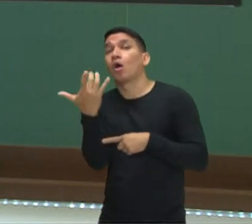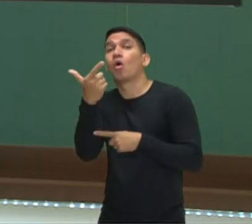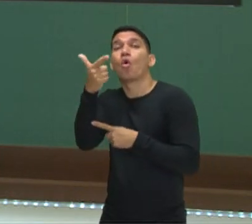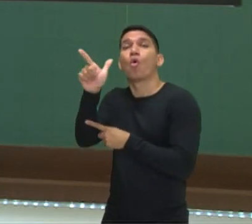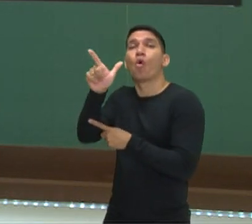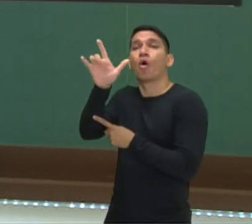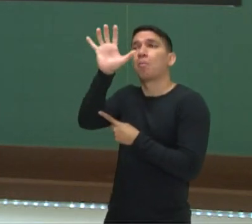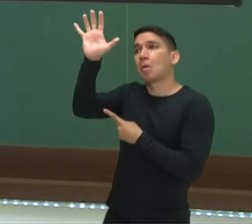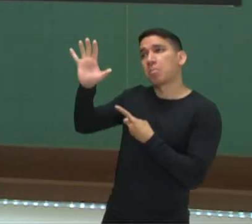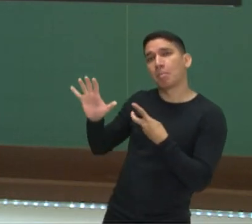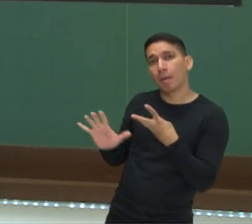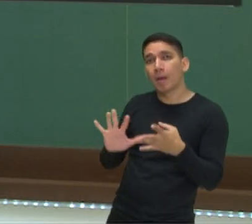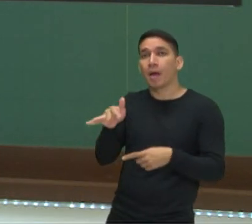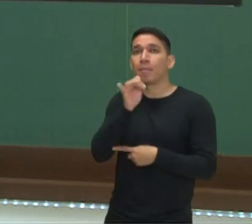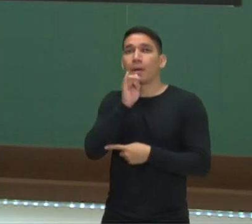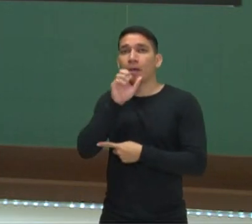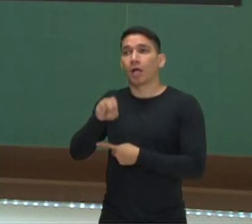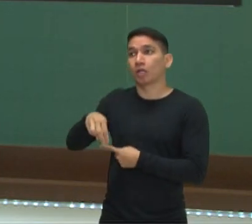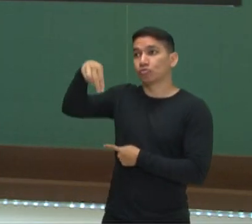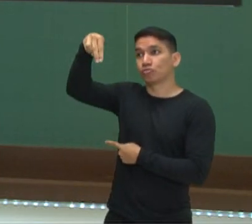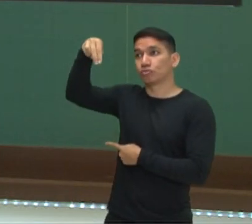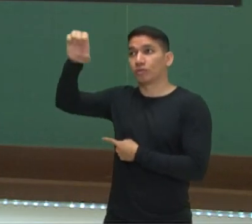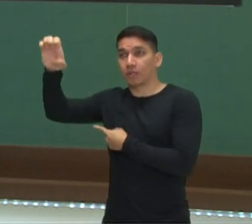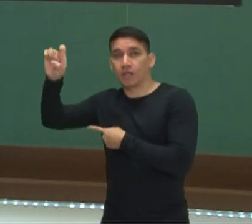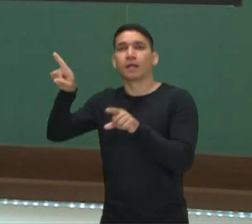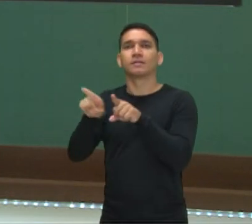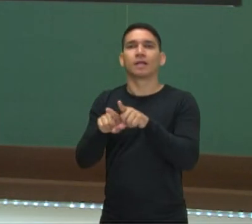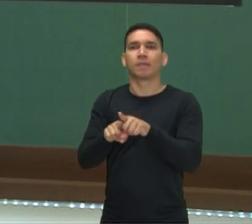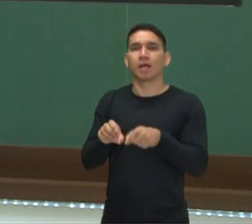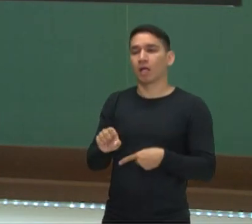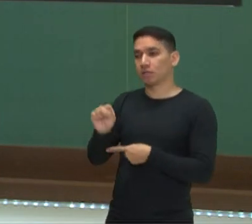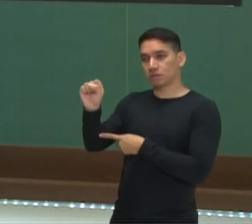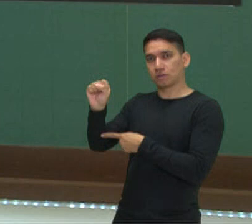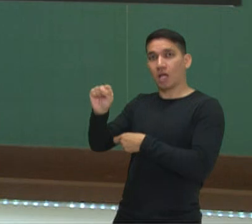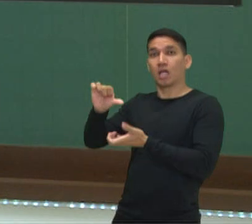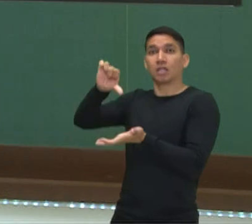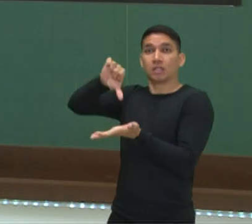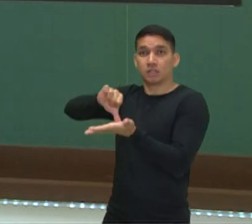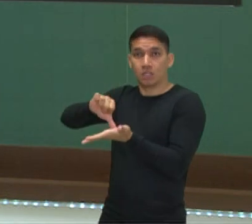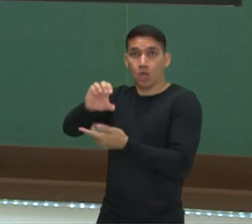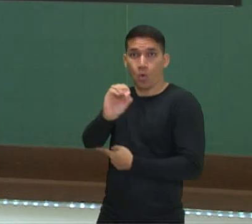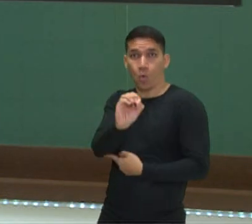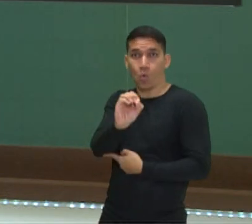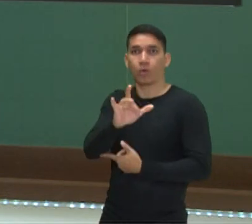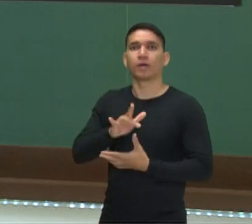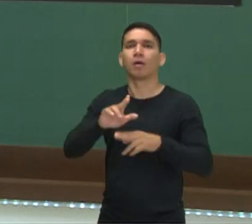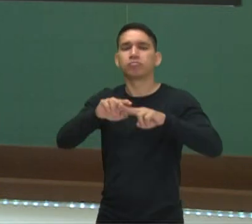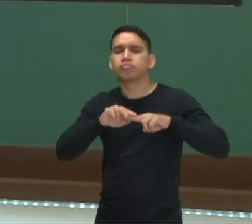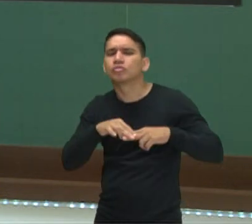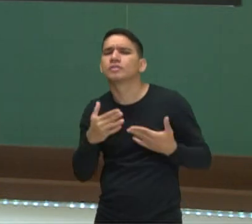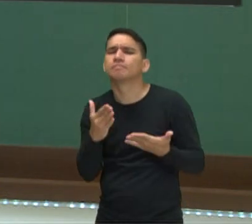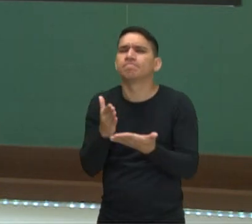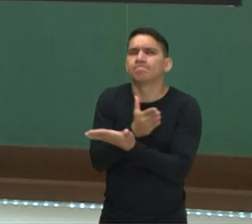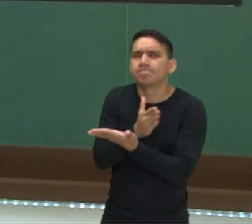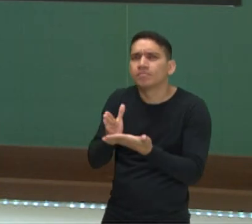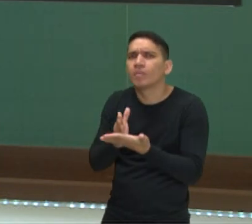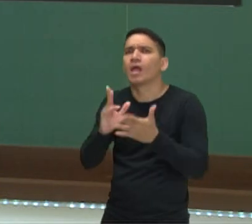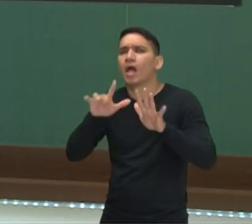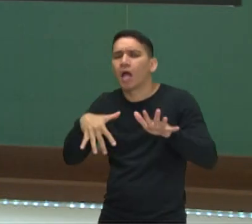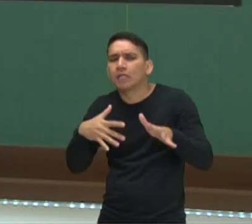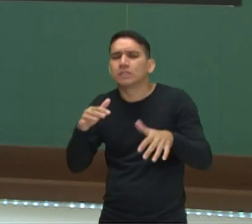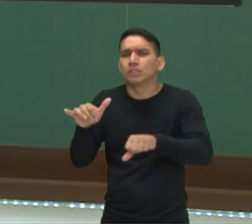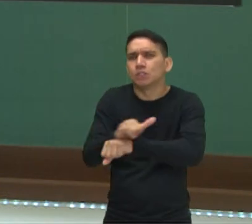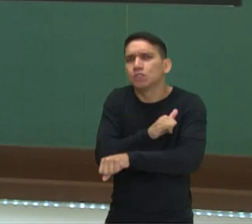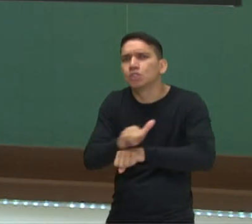outras regiões, Nordeste e Centro-Oeste, são as regiões vizinhas da região norte. Então, bem pensada a questão